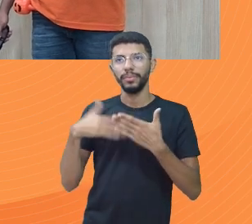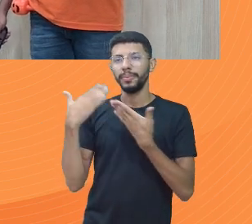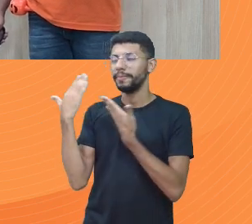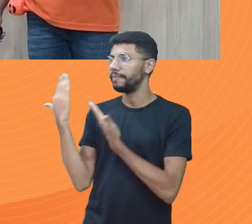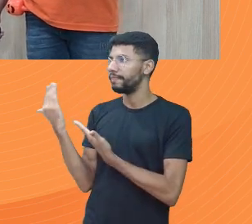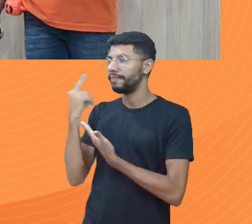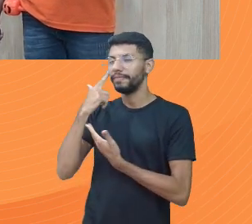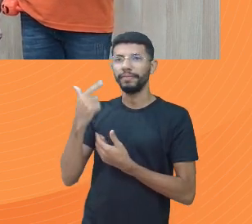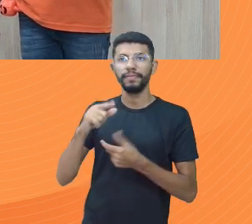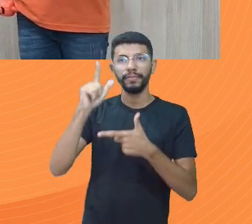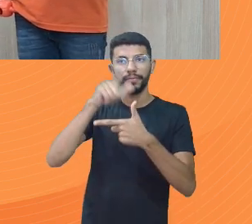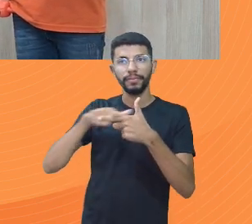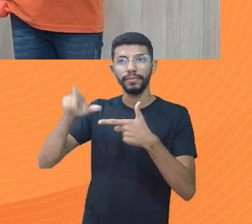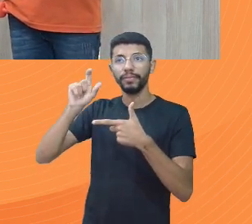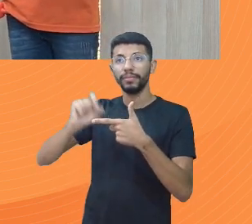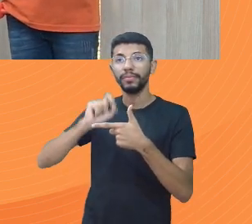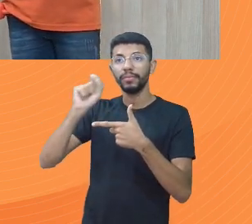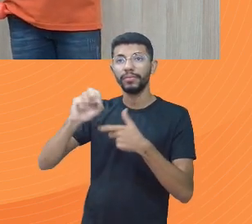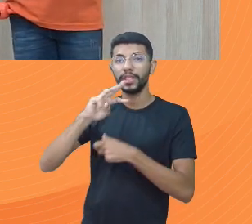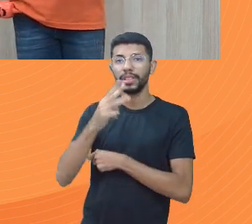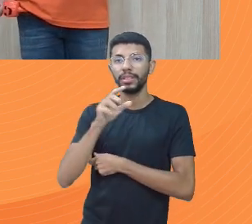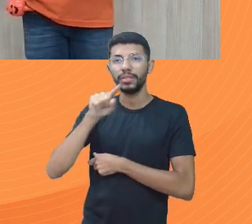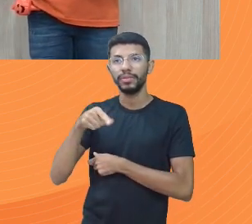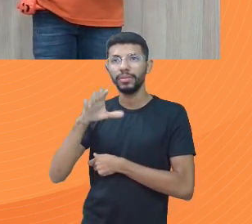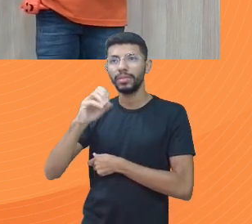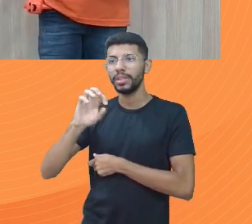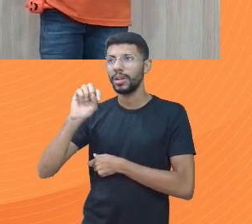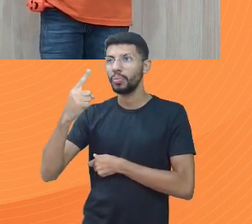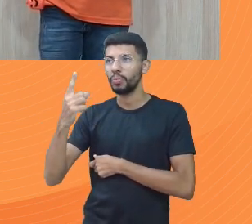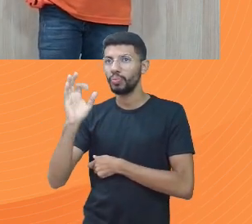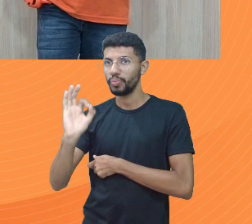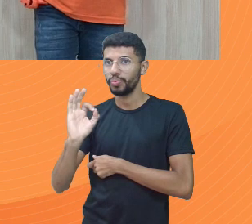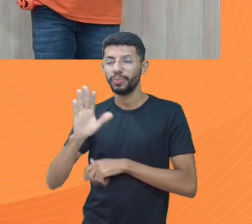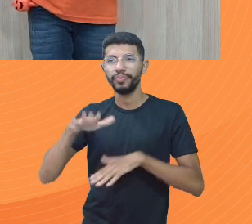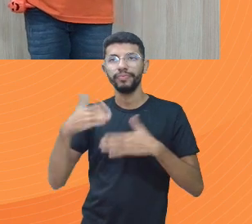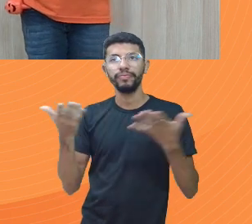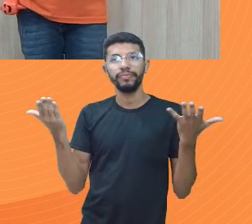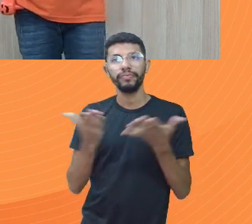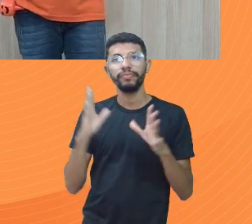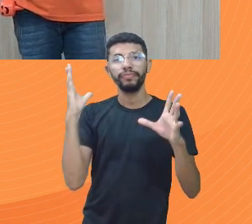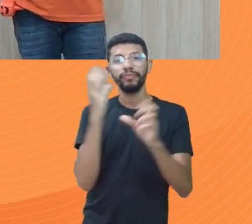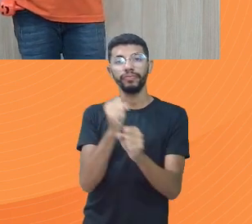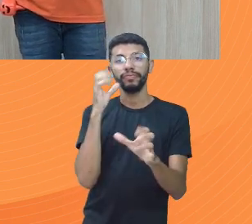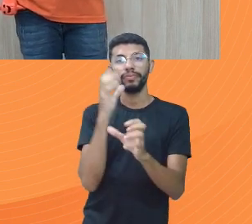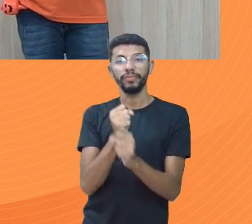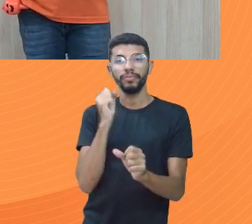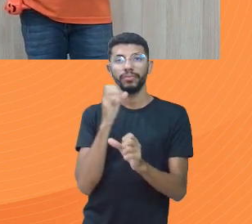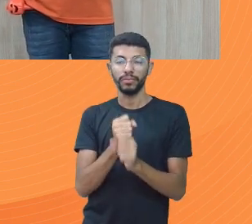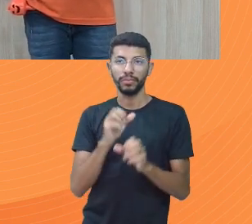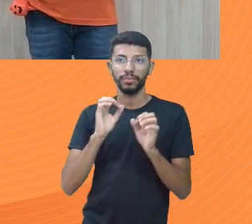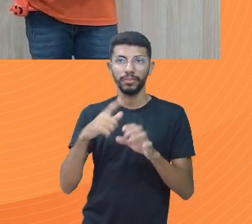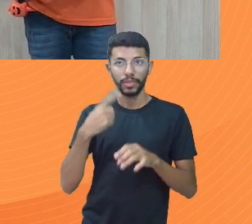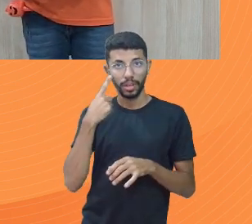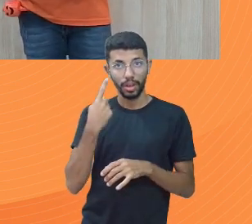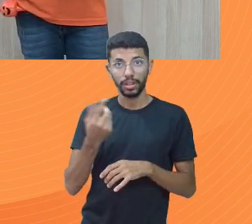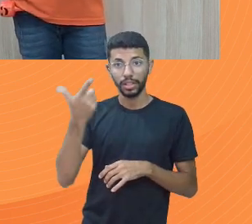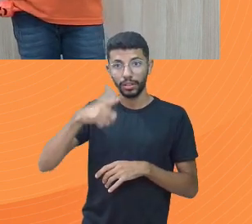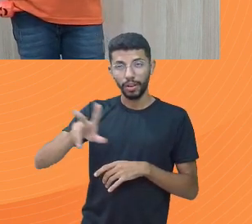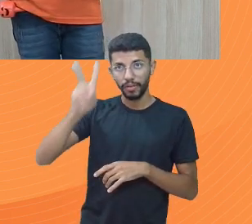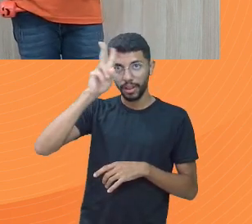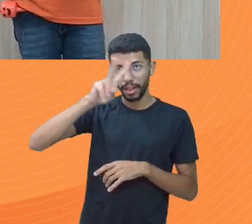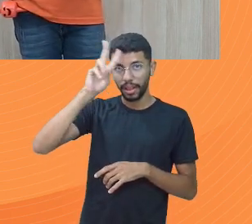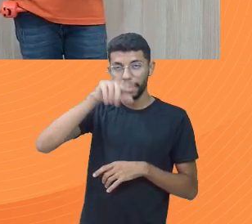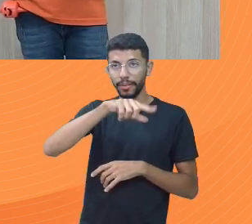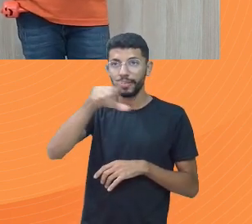fazendo aí a divisão, vai ficar com 3,01. Agora eu vou somar. Mais uma vez, lembrem, como a gente já